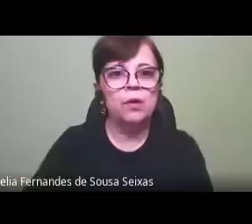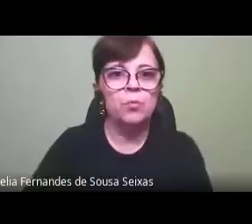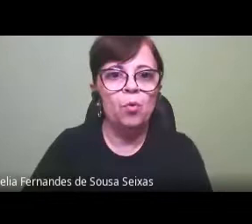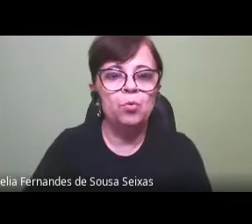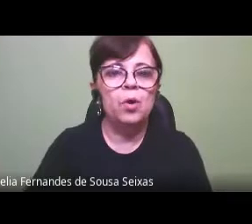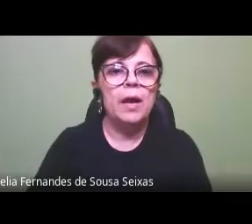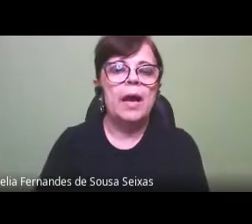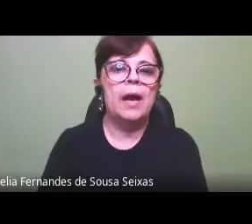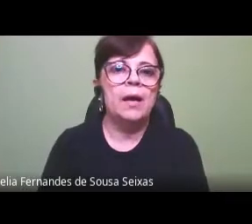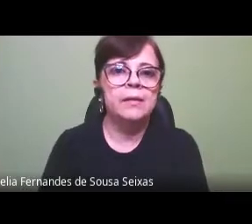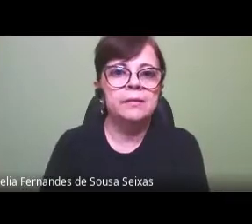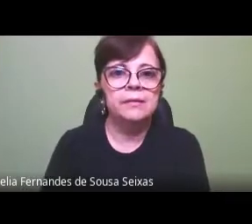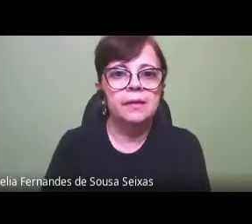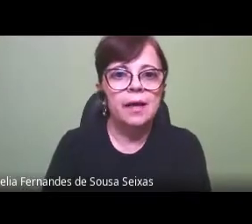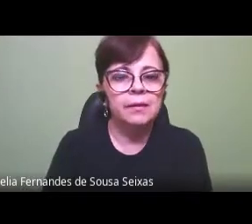Vou explicar um pouco.